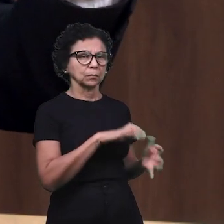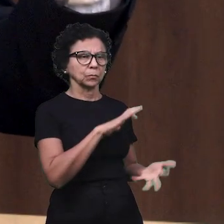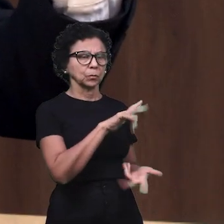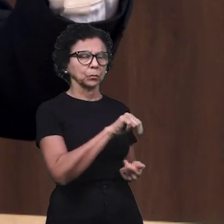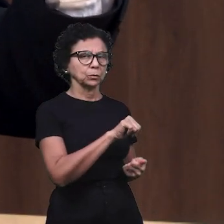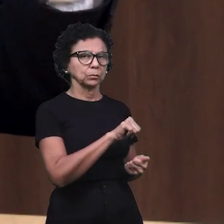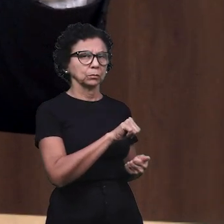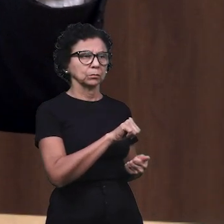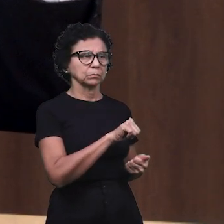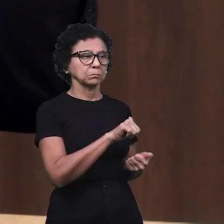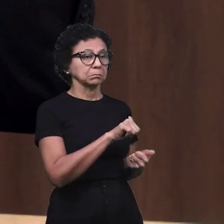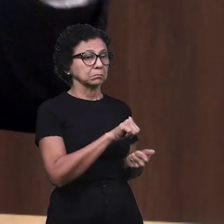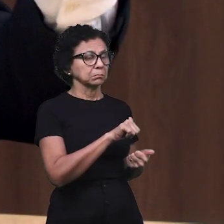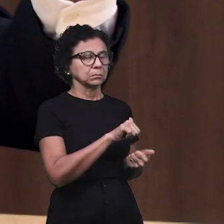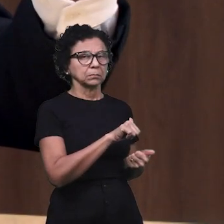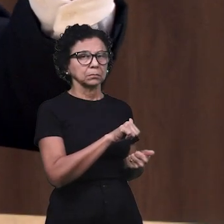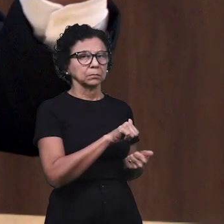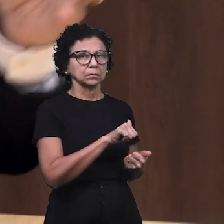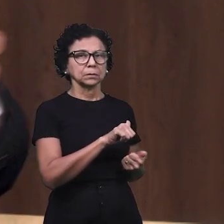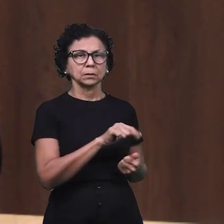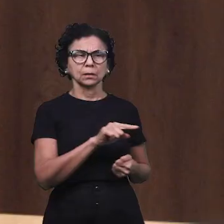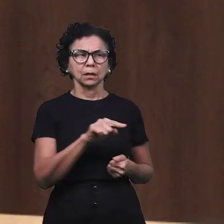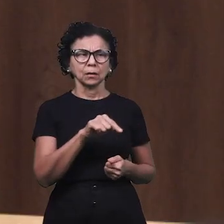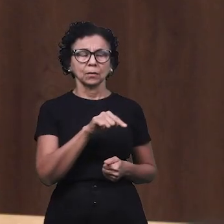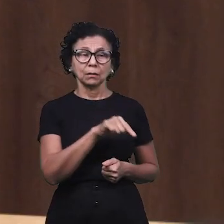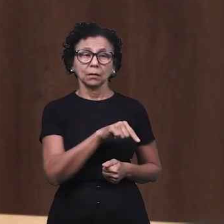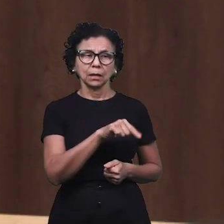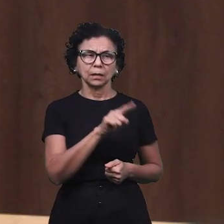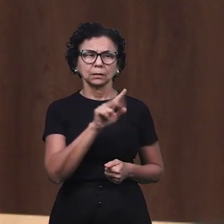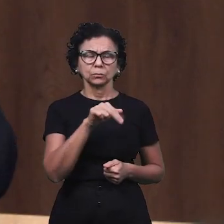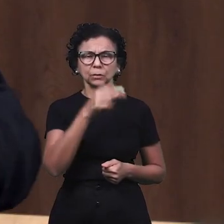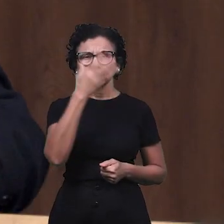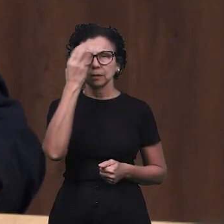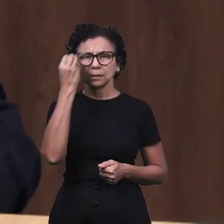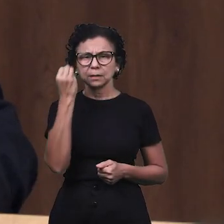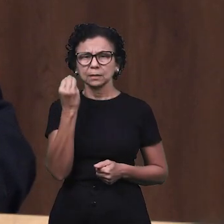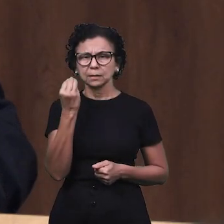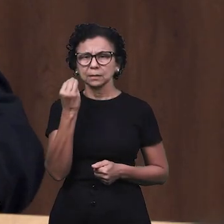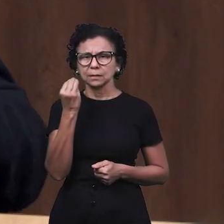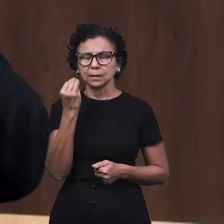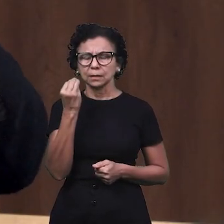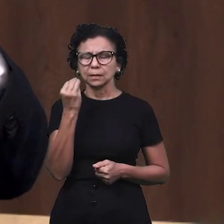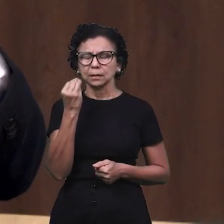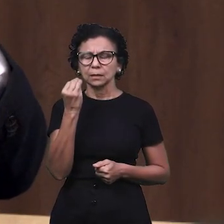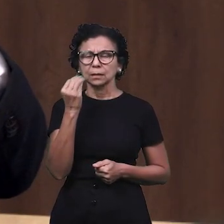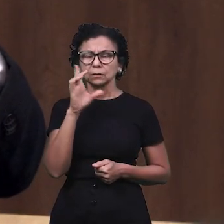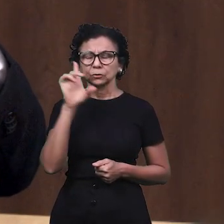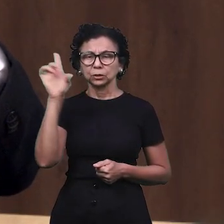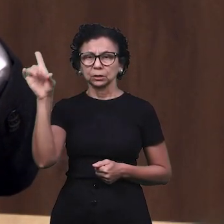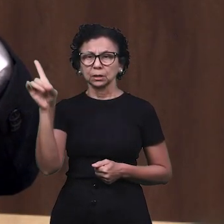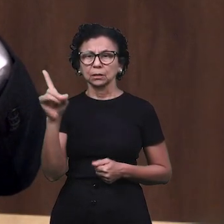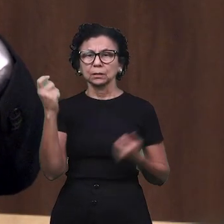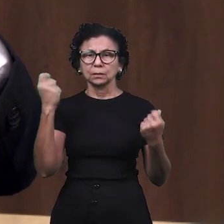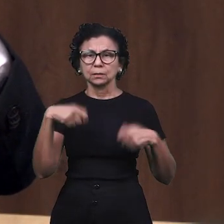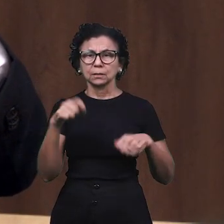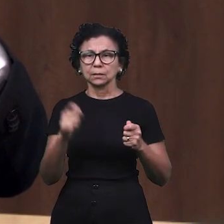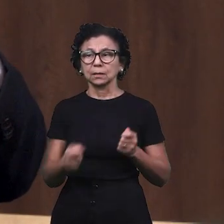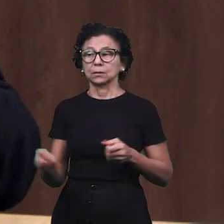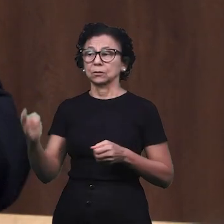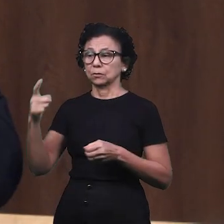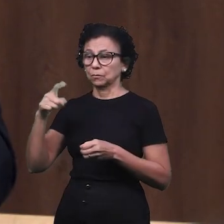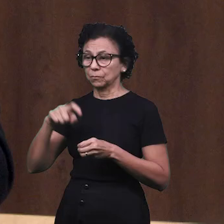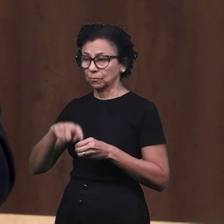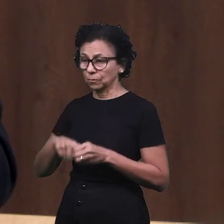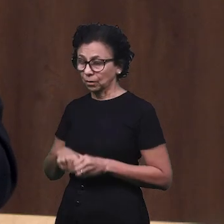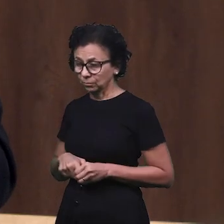ficou preso. Ele não vai se esquecer desse encontro. Quando ele tiver necessidade, ele vai voltar lá. É tudo isso. Exatamente.